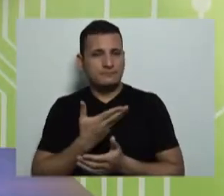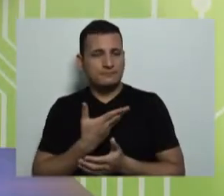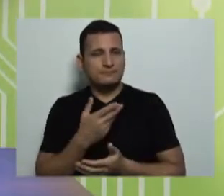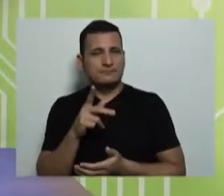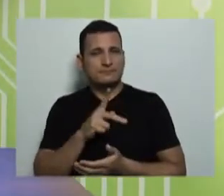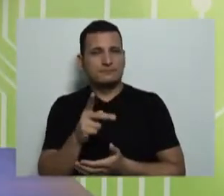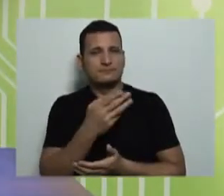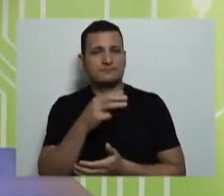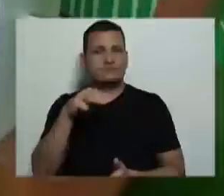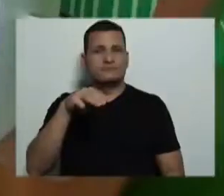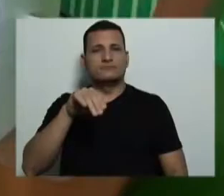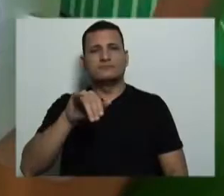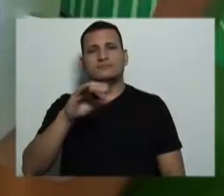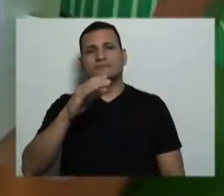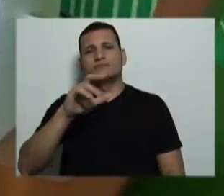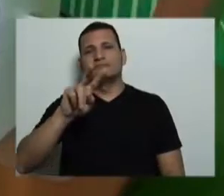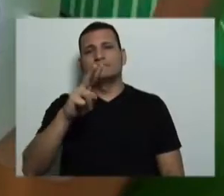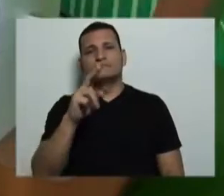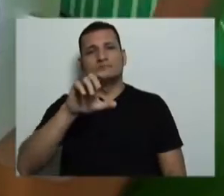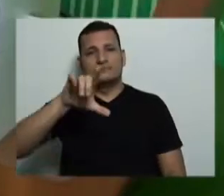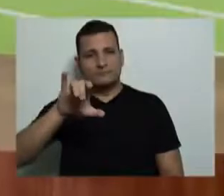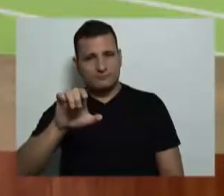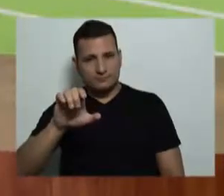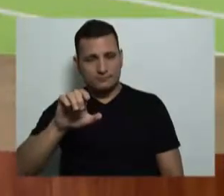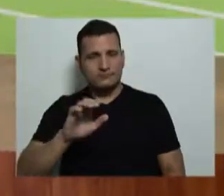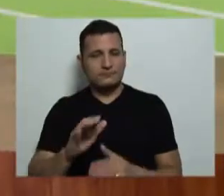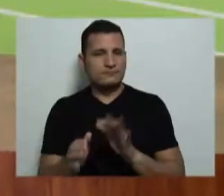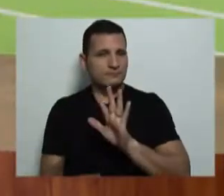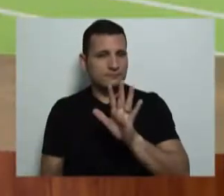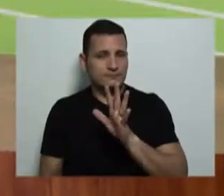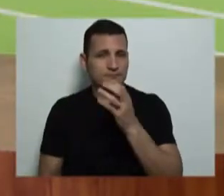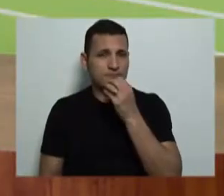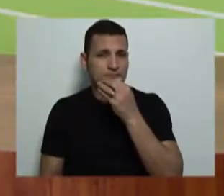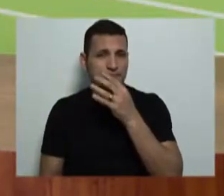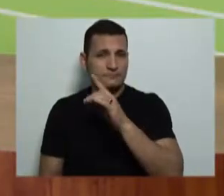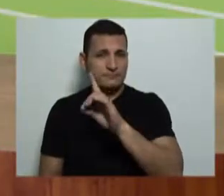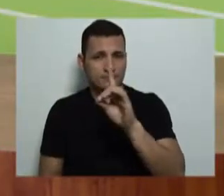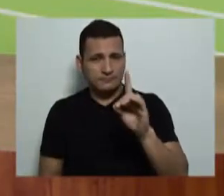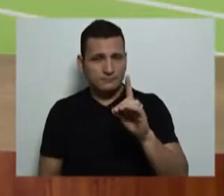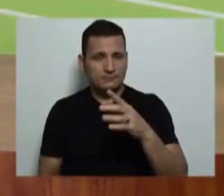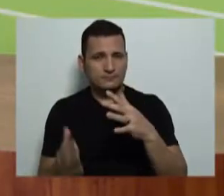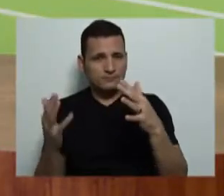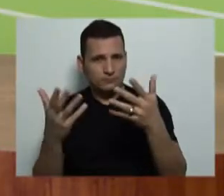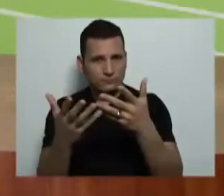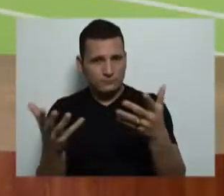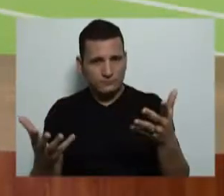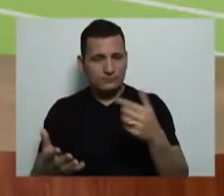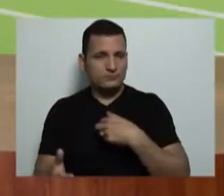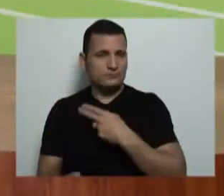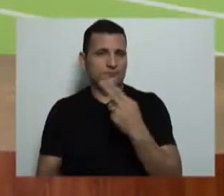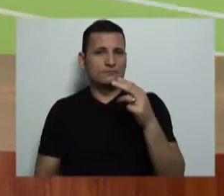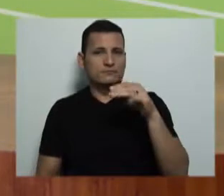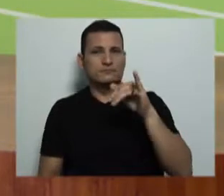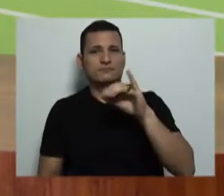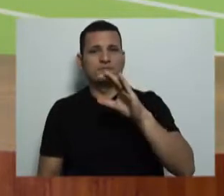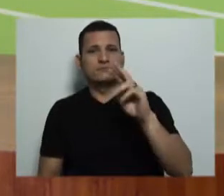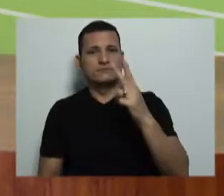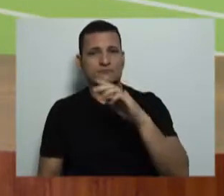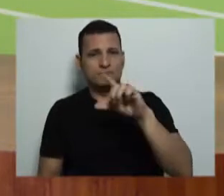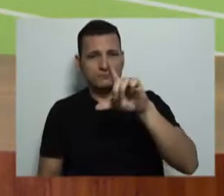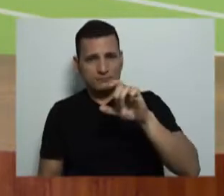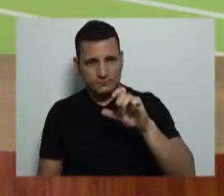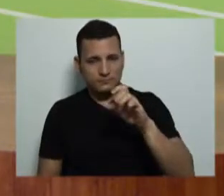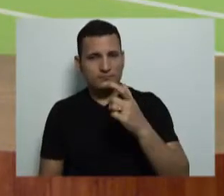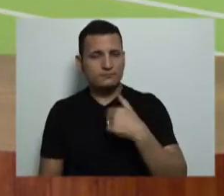professora Michele Noé. Olá, bom dia a todos. Eu sou a Michele Noé, como já foi dito pelo professor Ziomar.